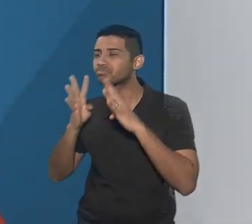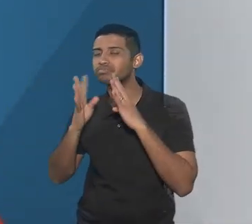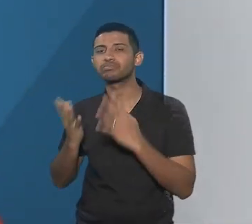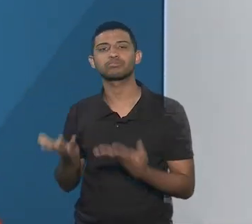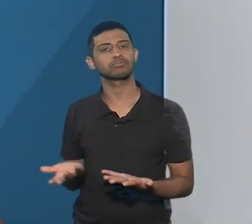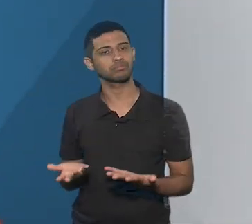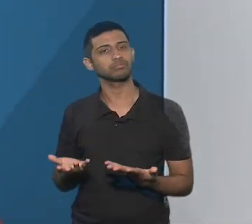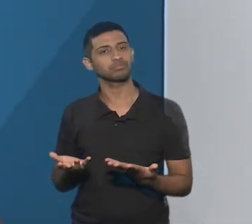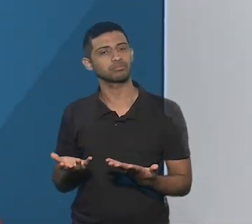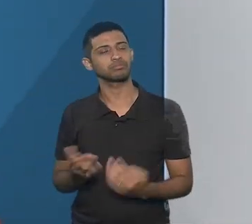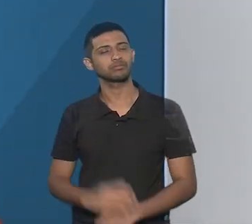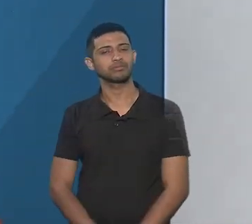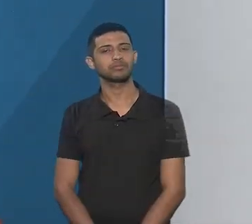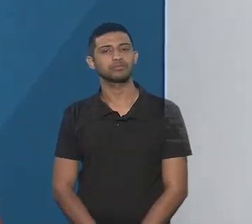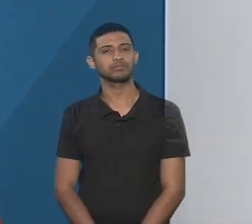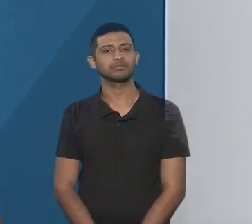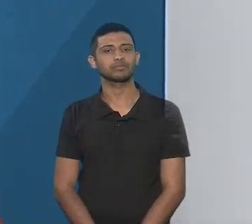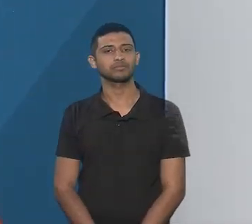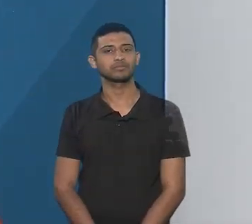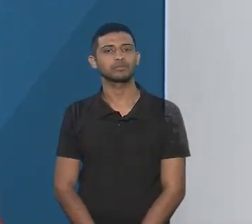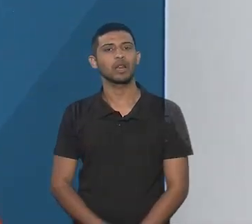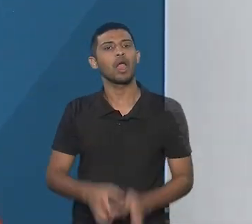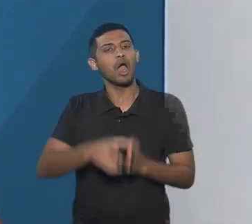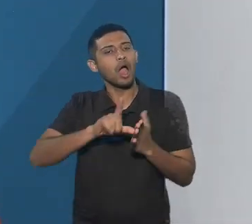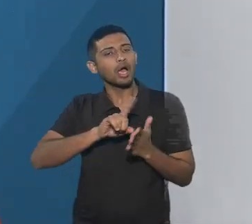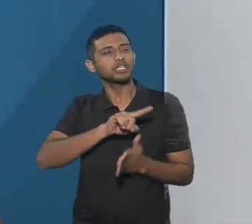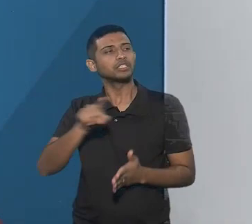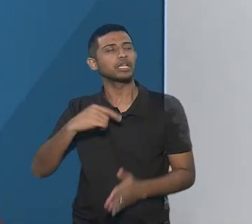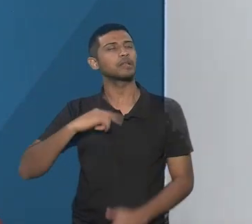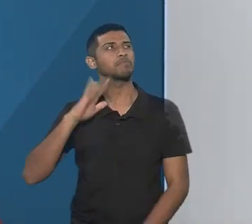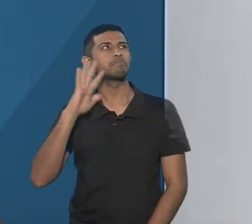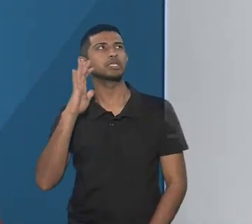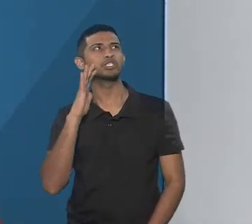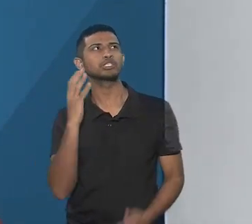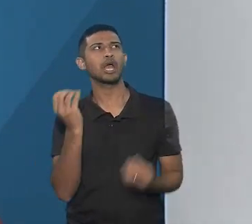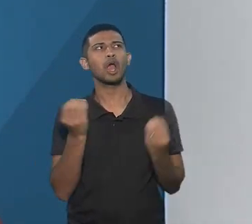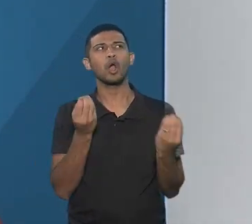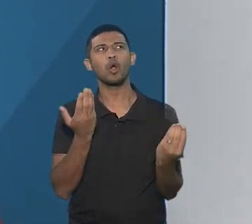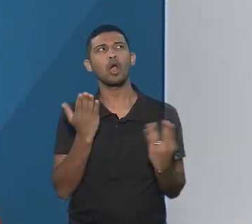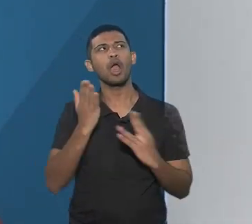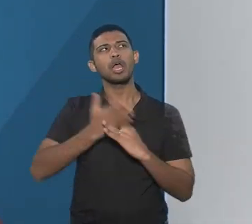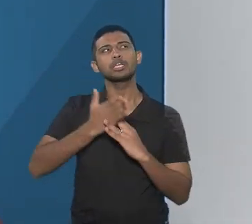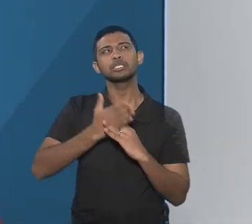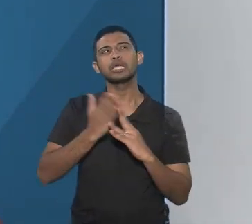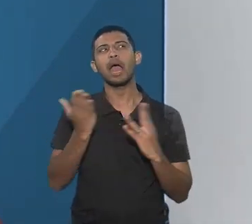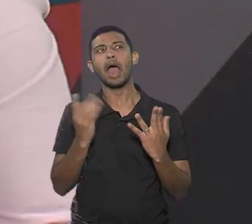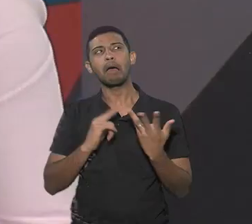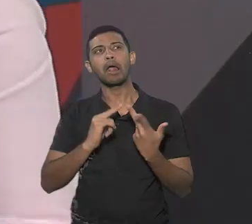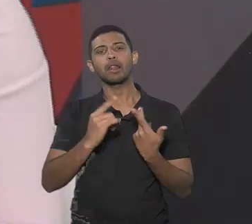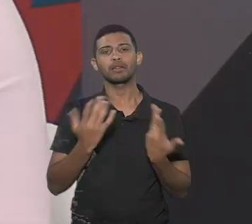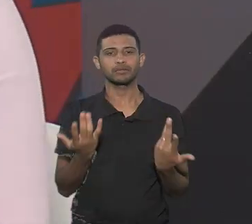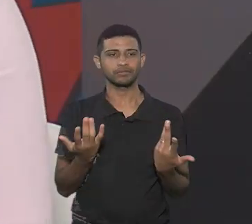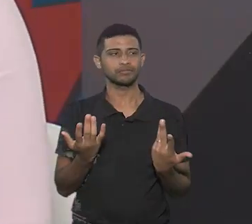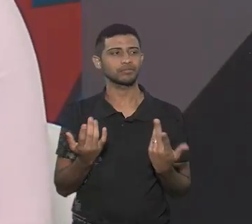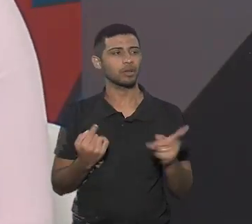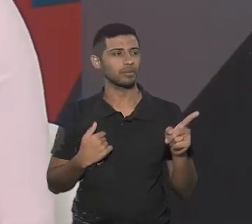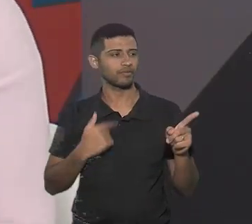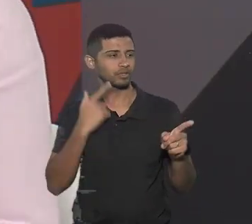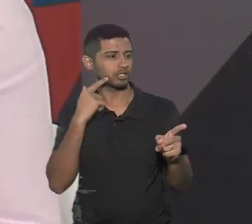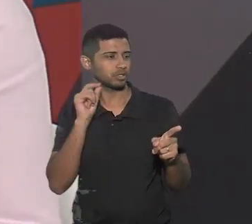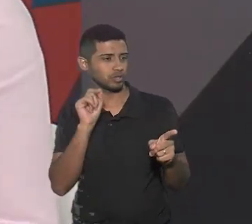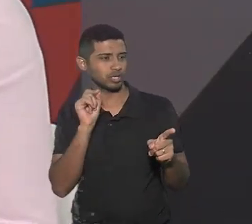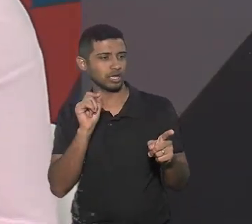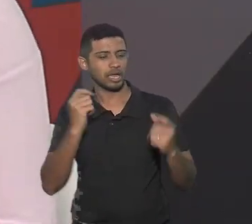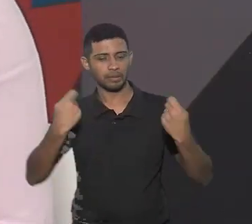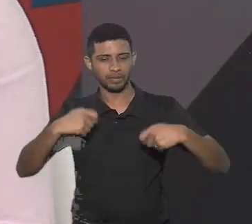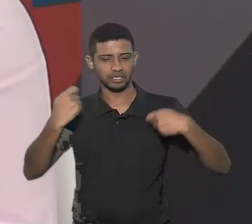um acompanhamento. Elas souberam separar as coisas. Então, para o senhor,